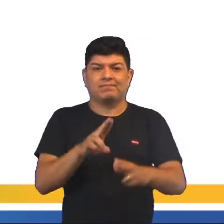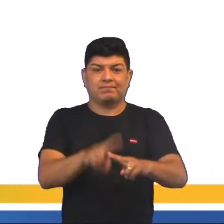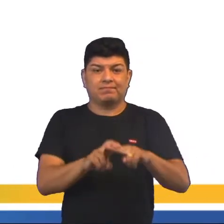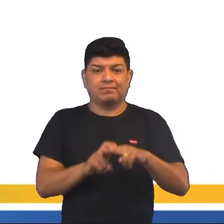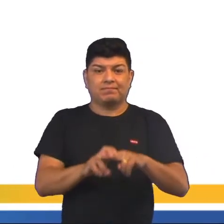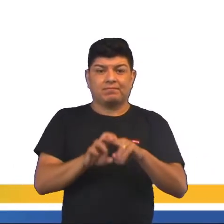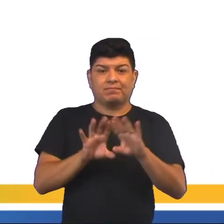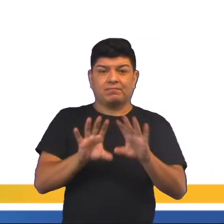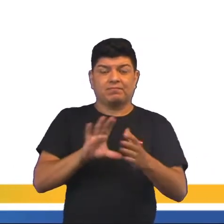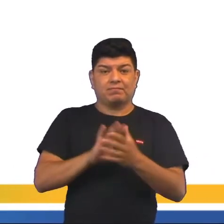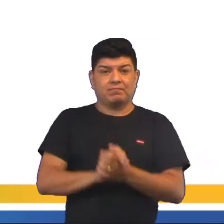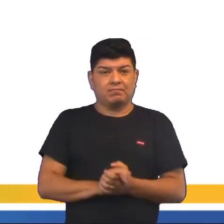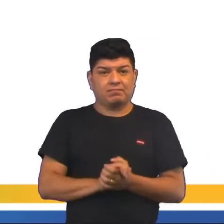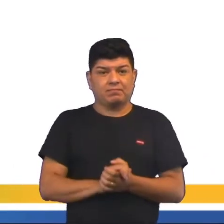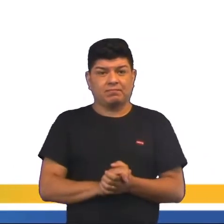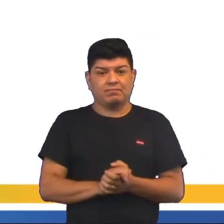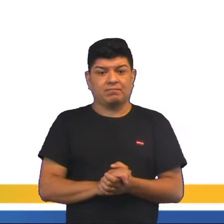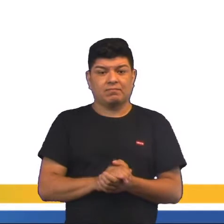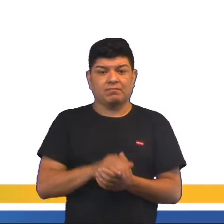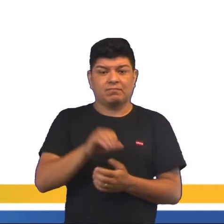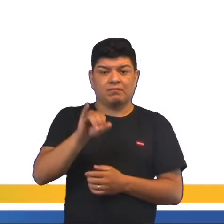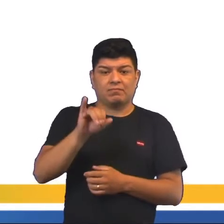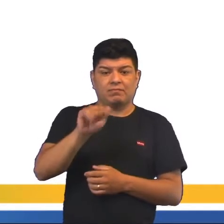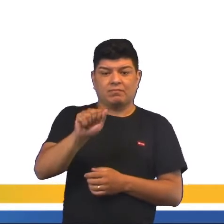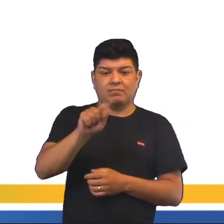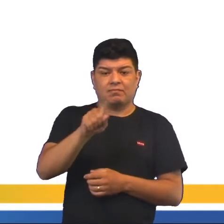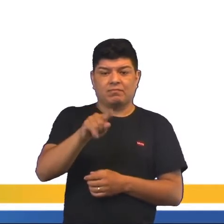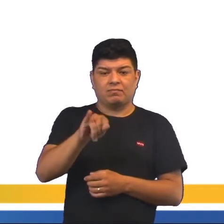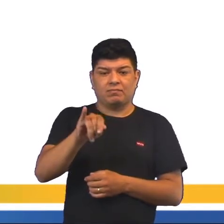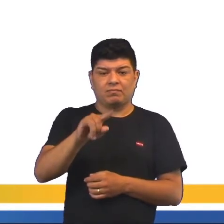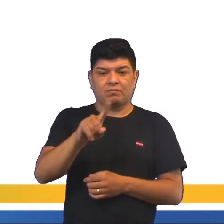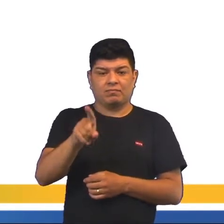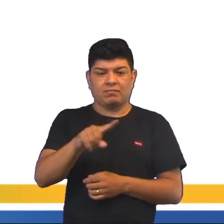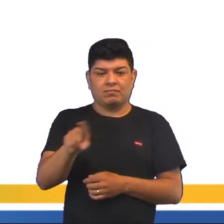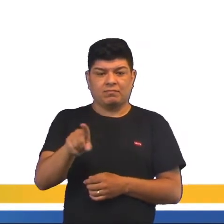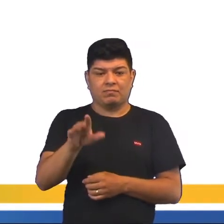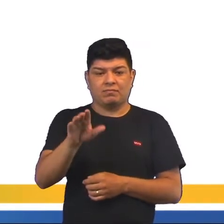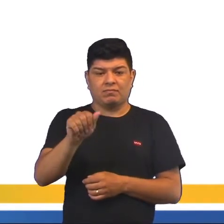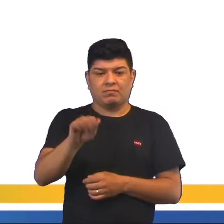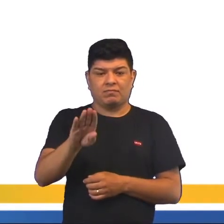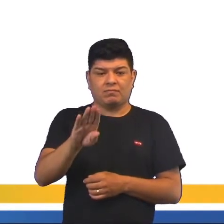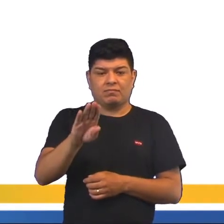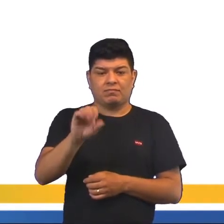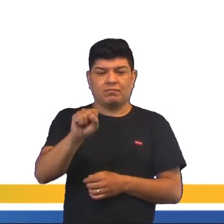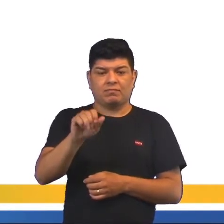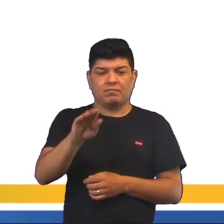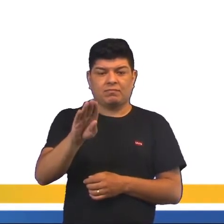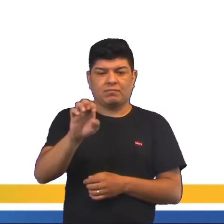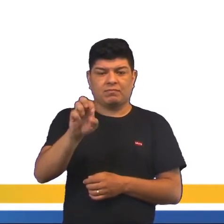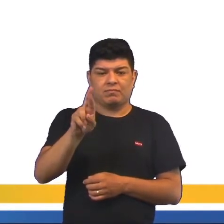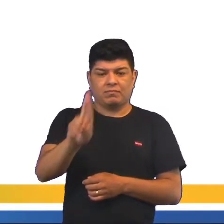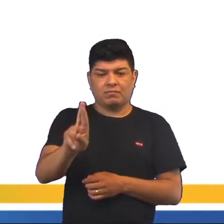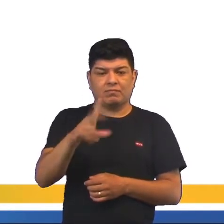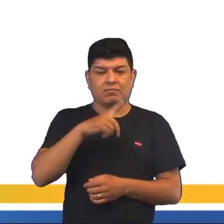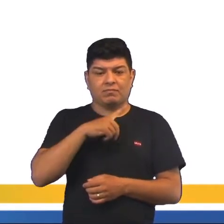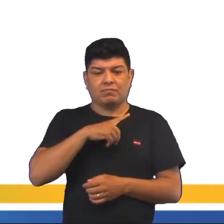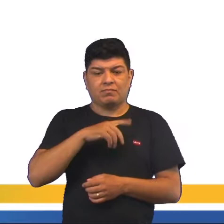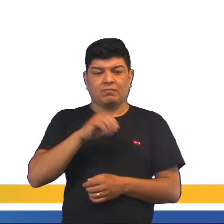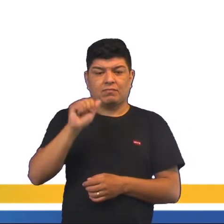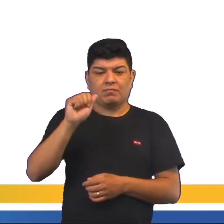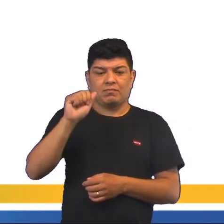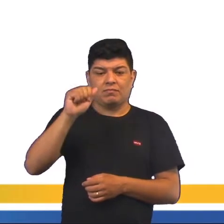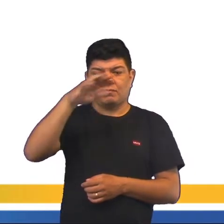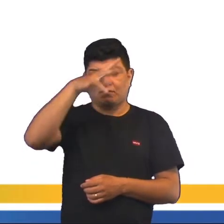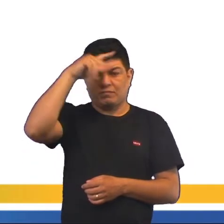de acordo com Aziz Abissab, ele identificou 6 domínios no Brasil. Então temos aí o